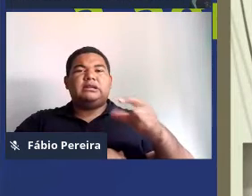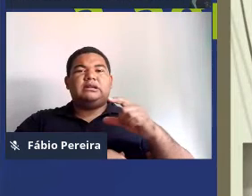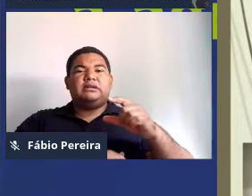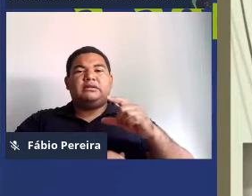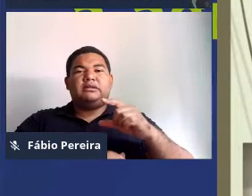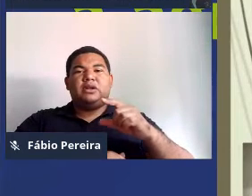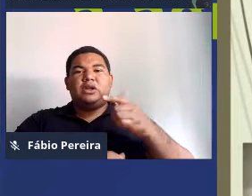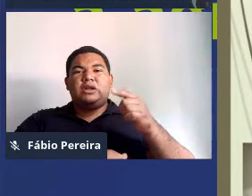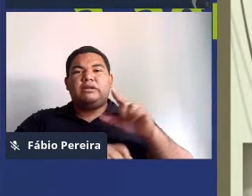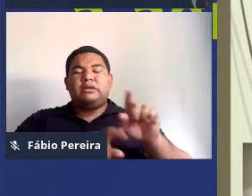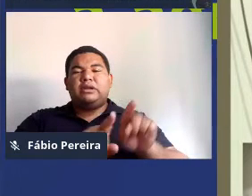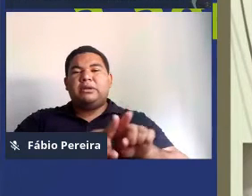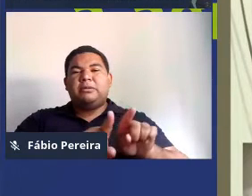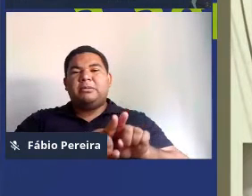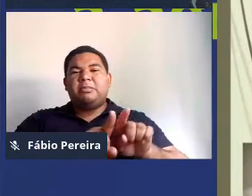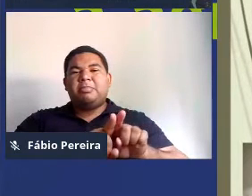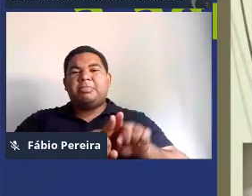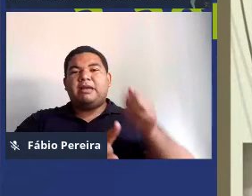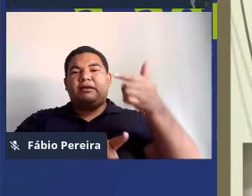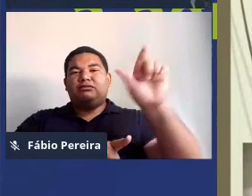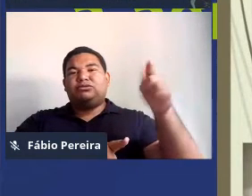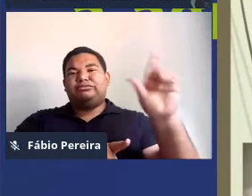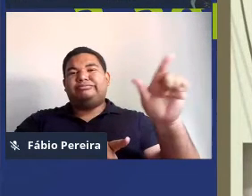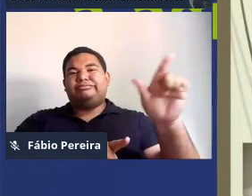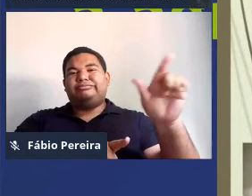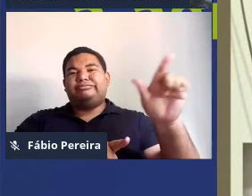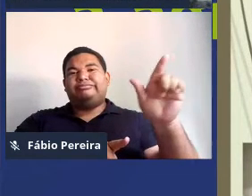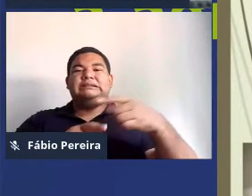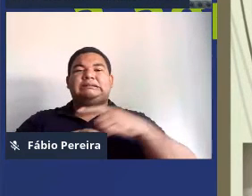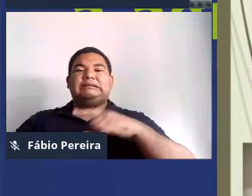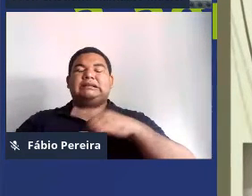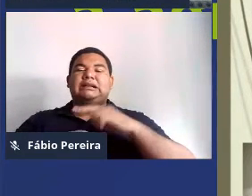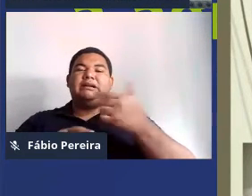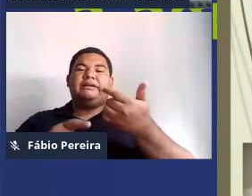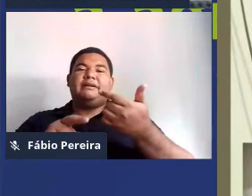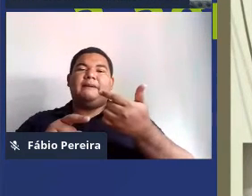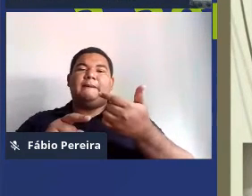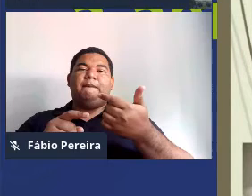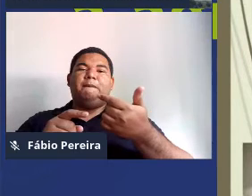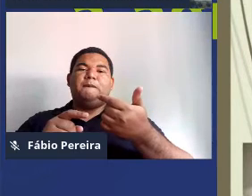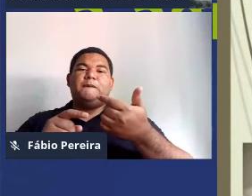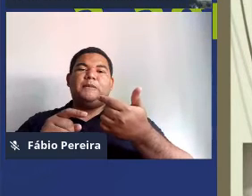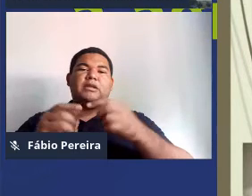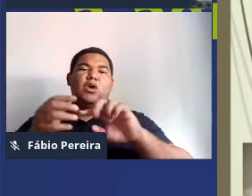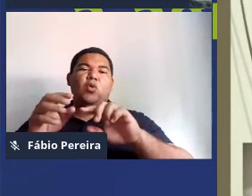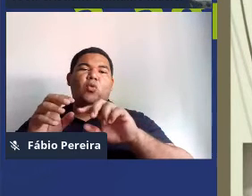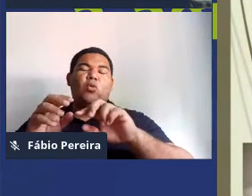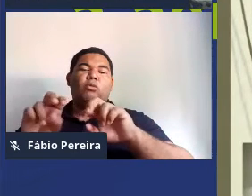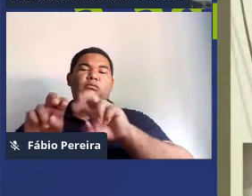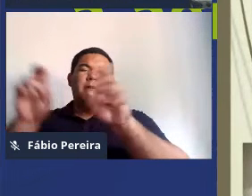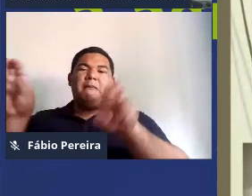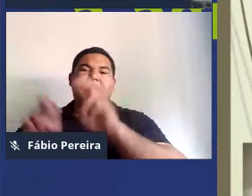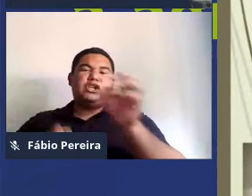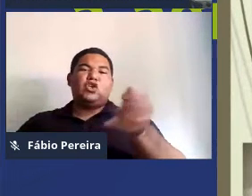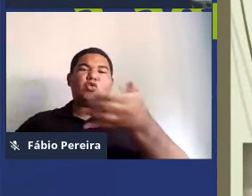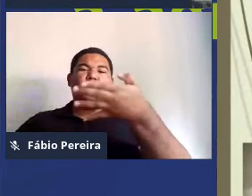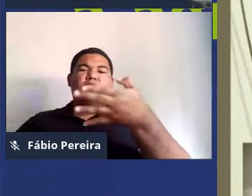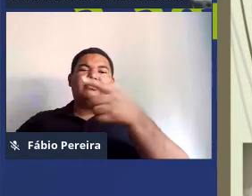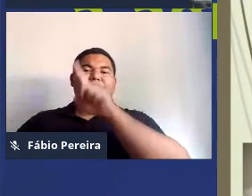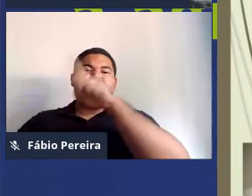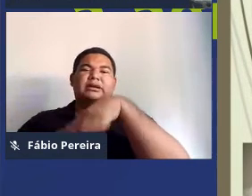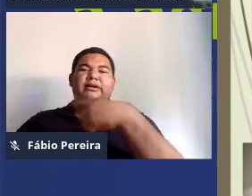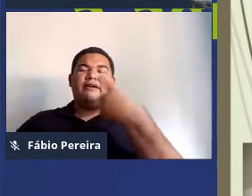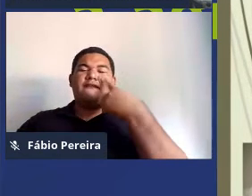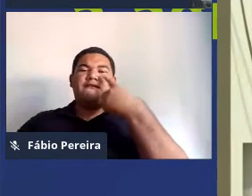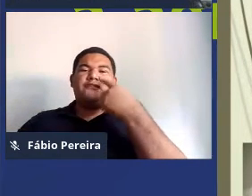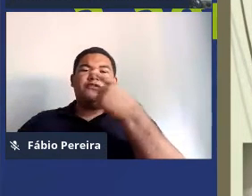qualidade, e depois eu vou para essas máquinas que a gente chama de máquinas de nova geração. Essa máquina que vocês estão vendo